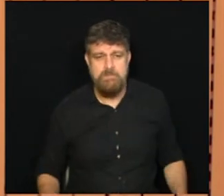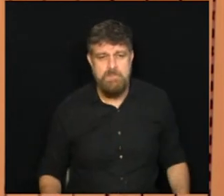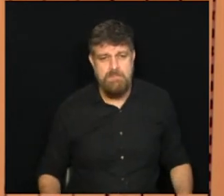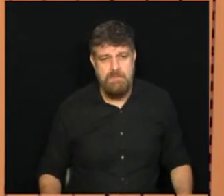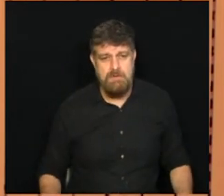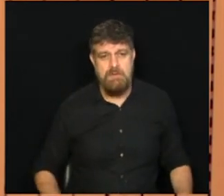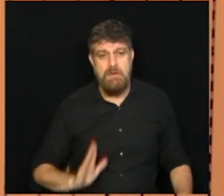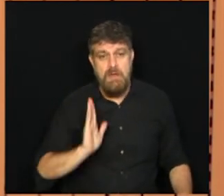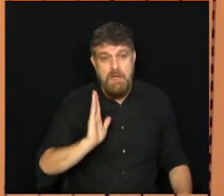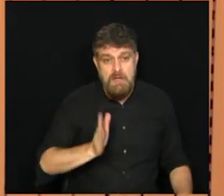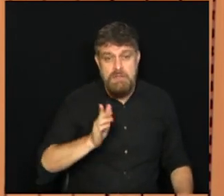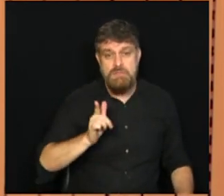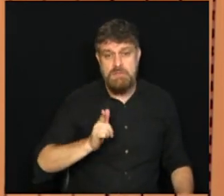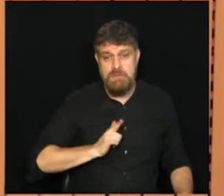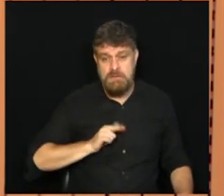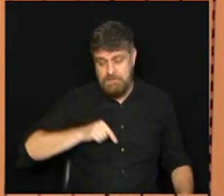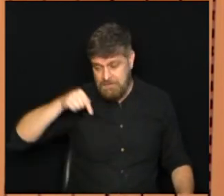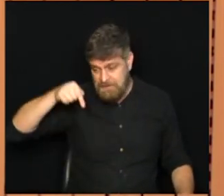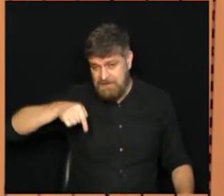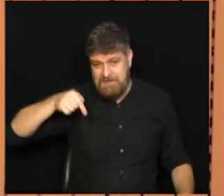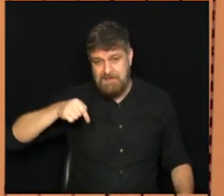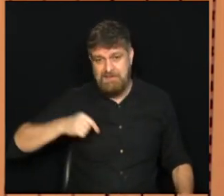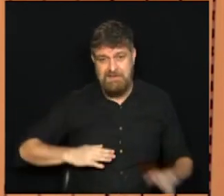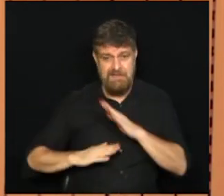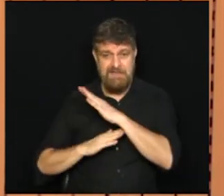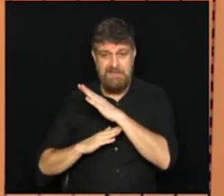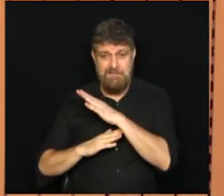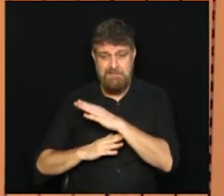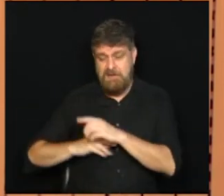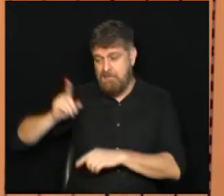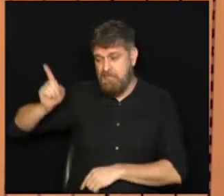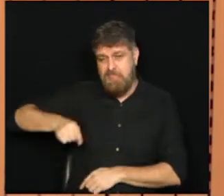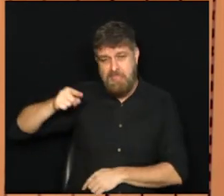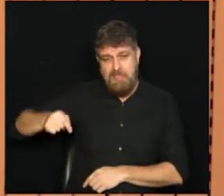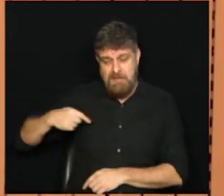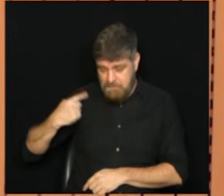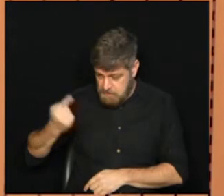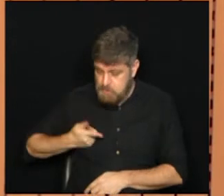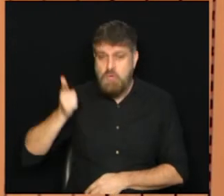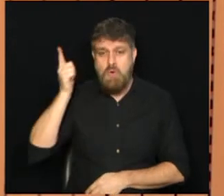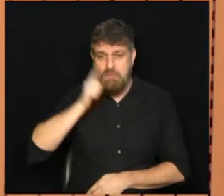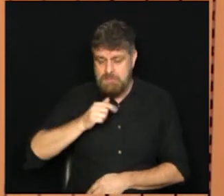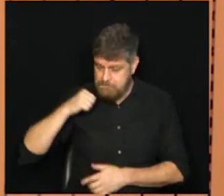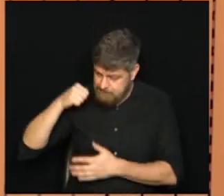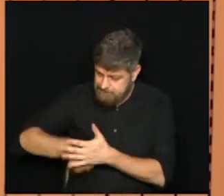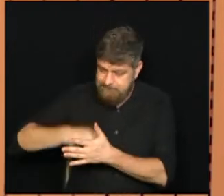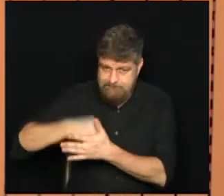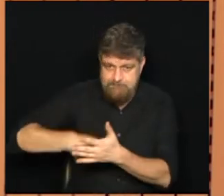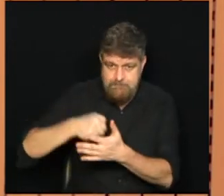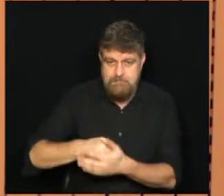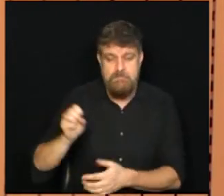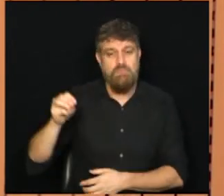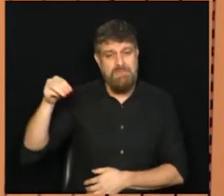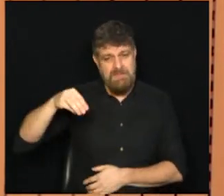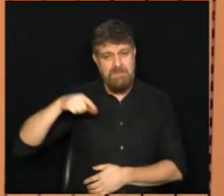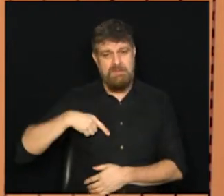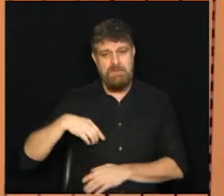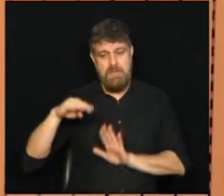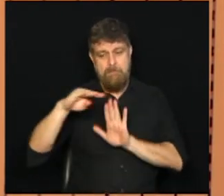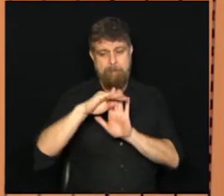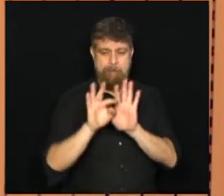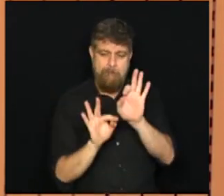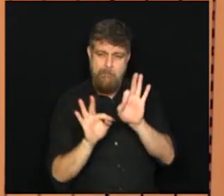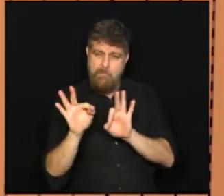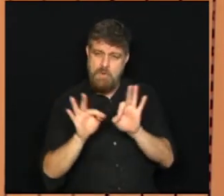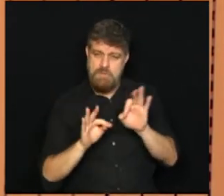que já foram colocados na casa, mas não foram para frente, né? Então, para que a gente consiga, sim, trazer,